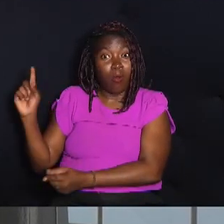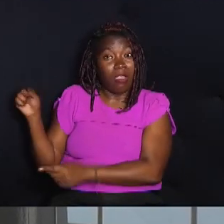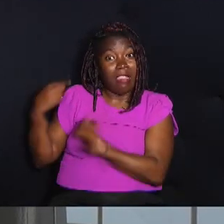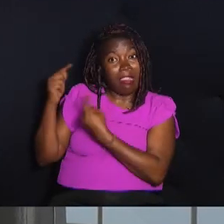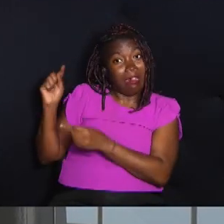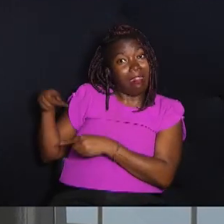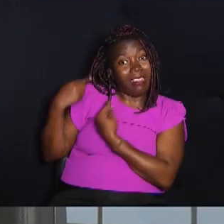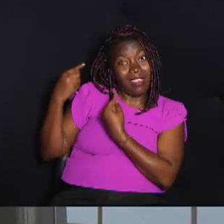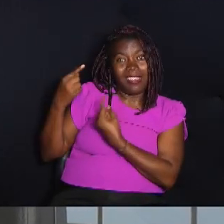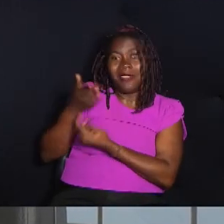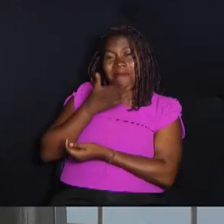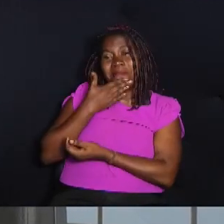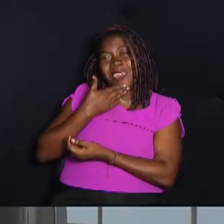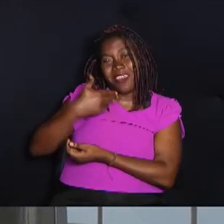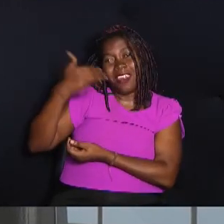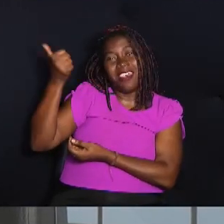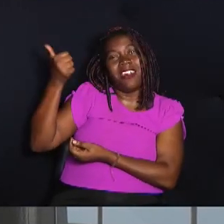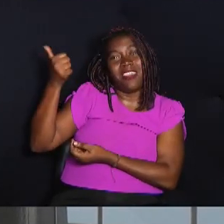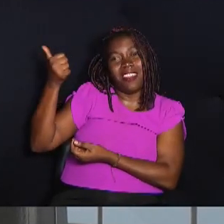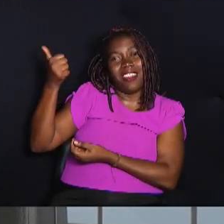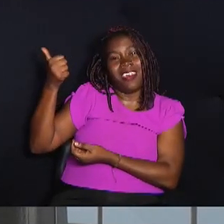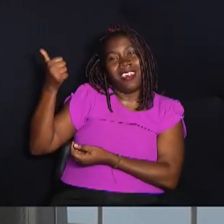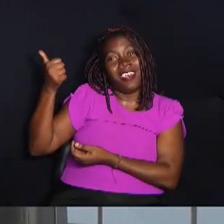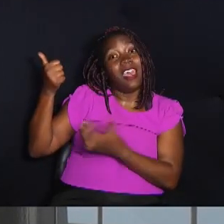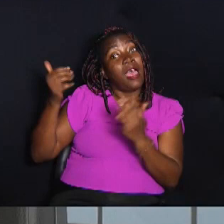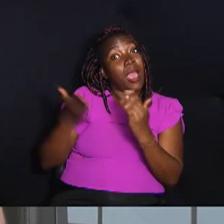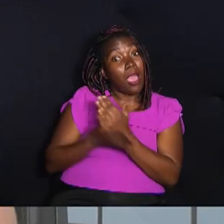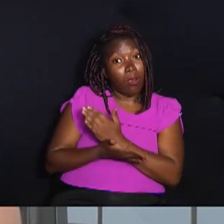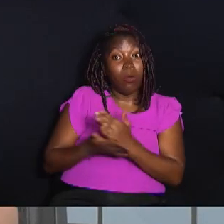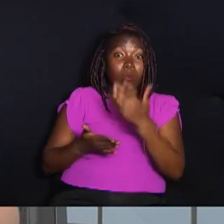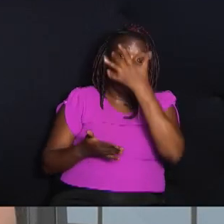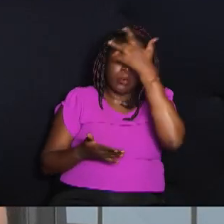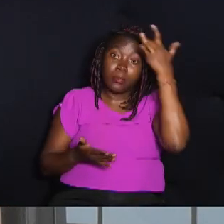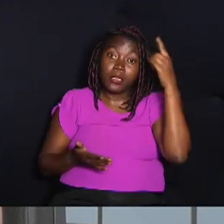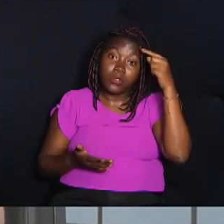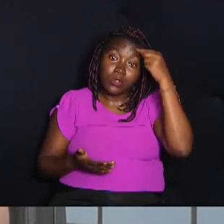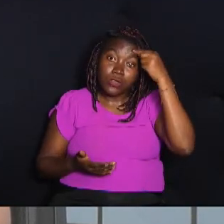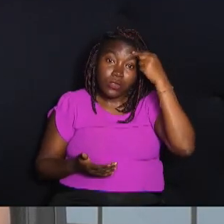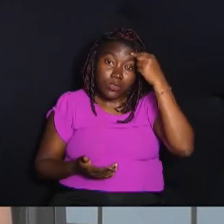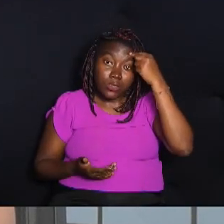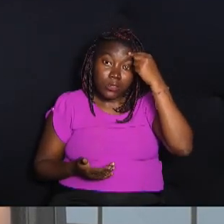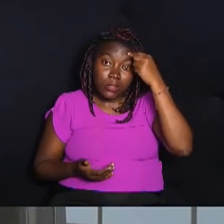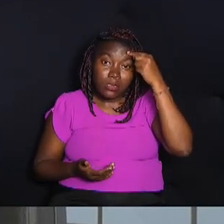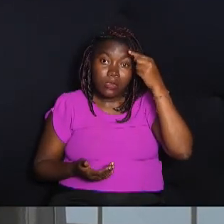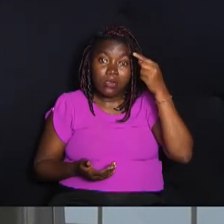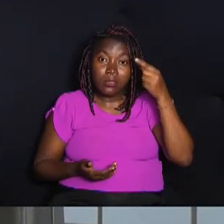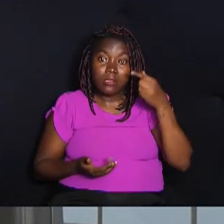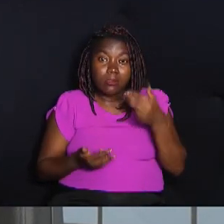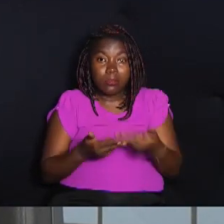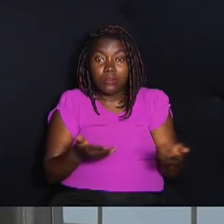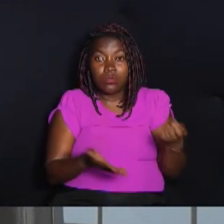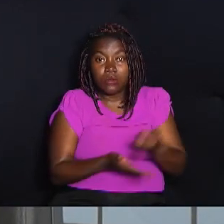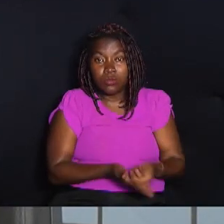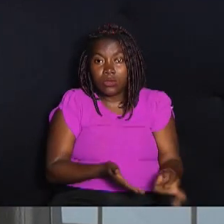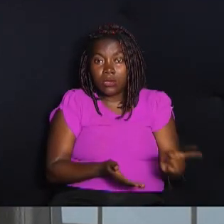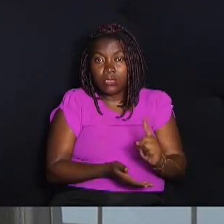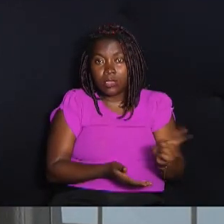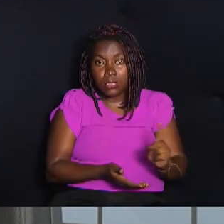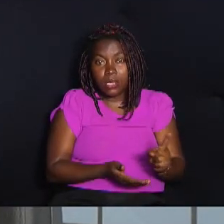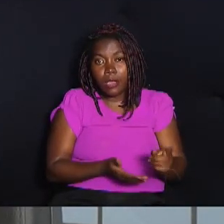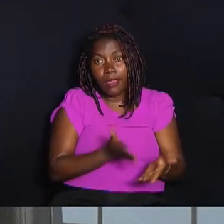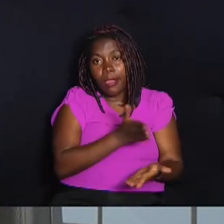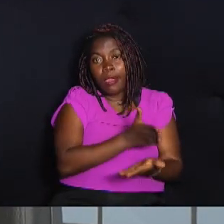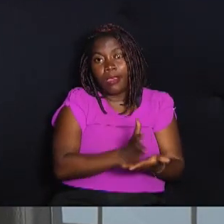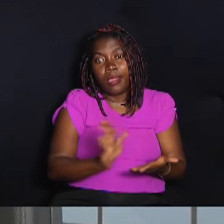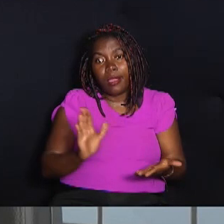a melhor saída, né? Algumas pessoas pensam naquilo que não deveria, né? Uma exclusão, uma saída